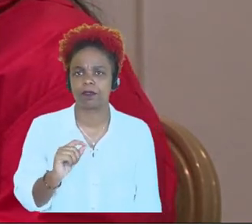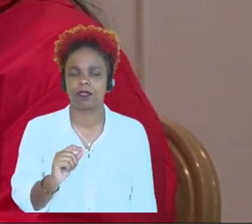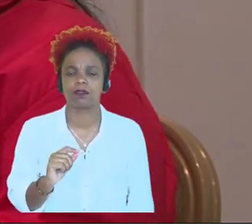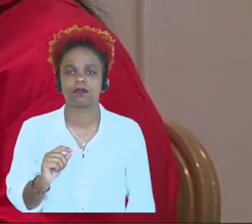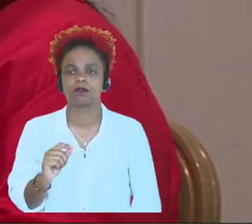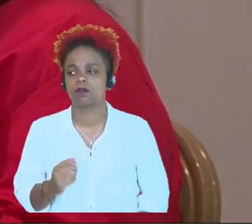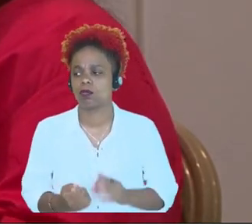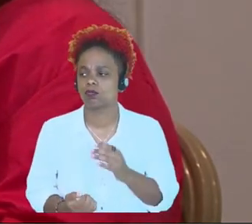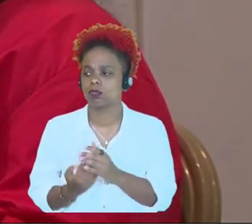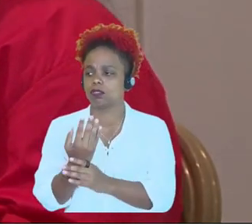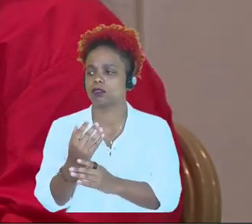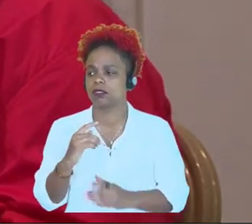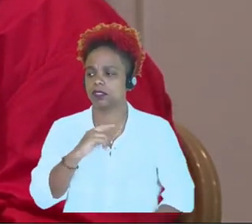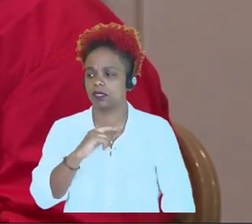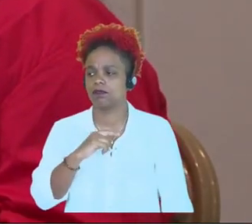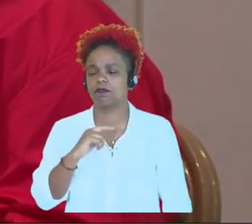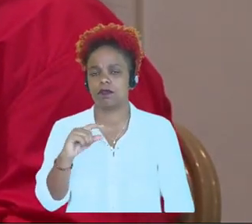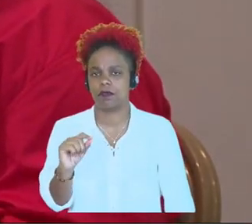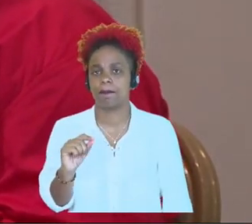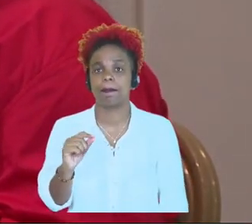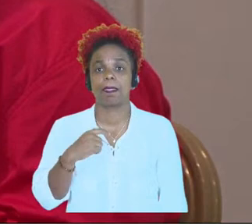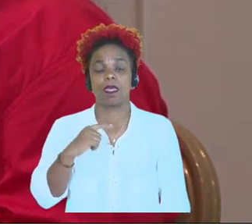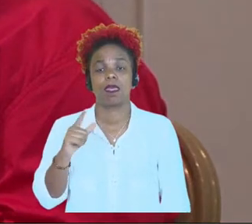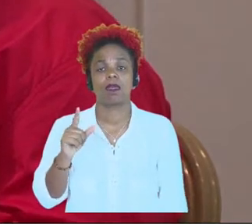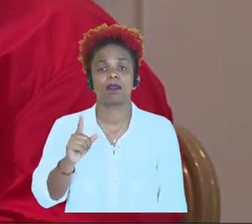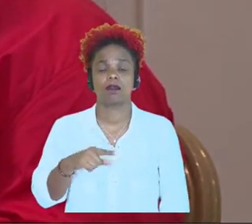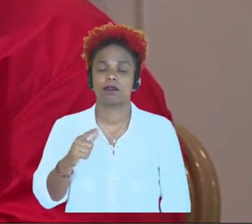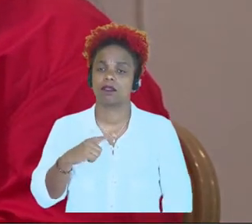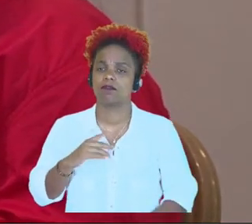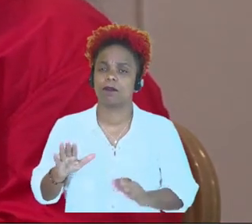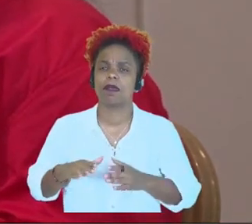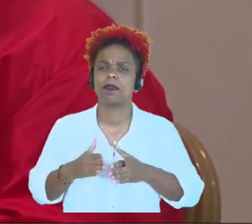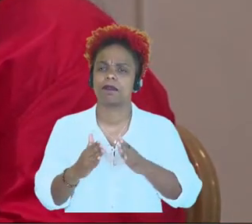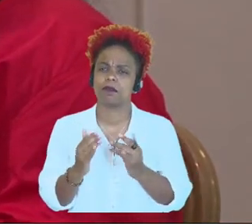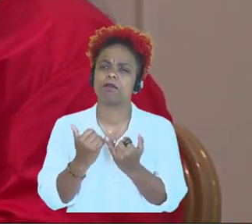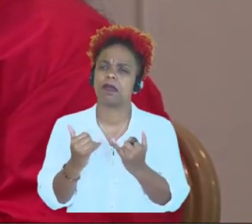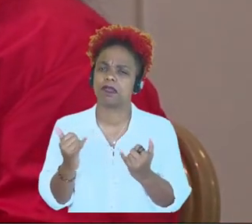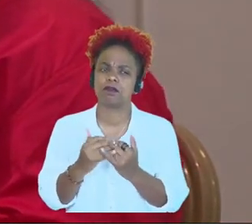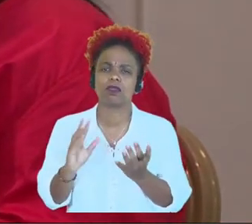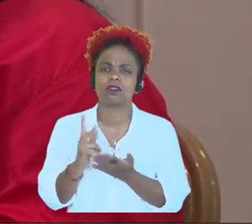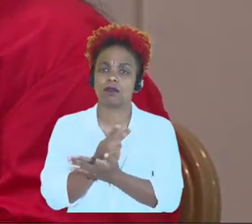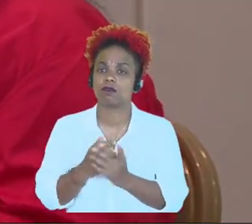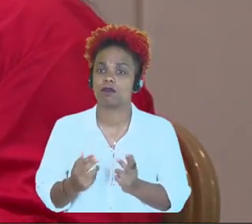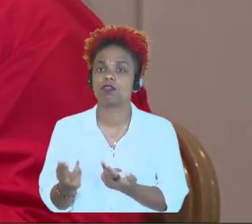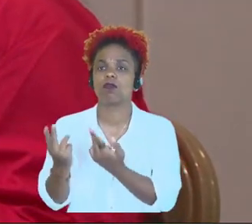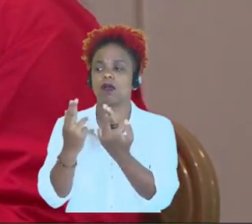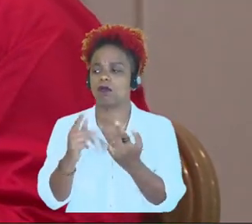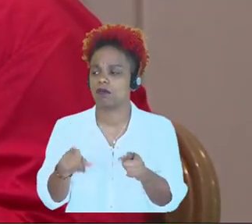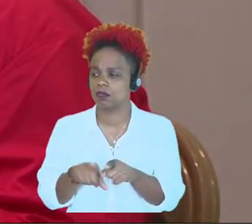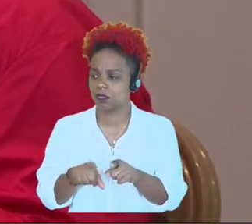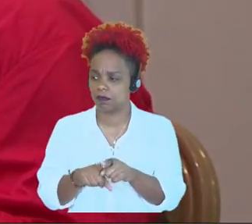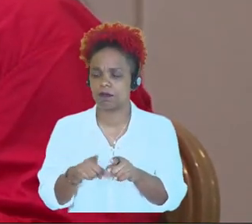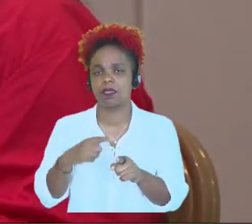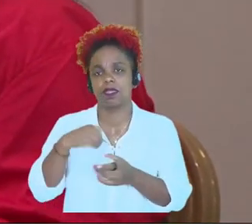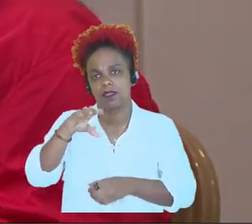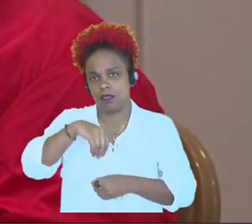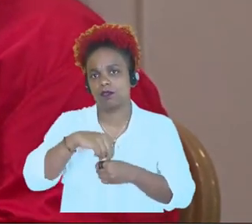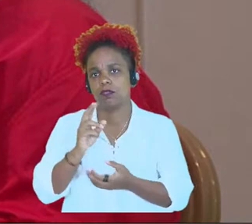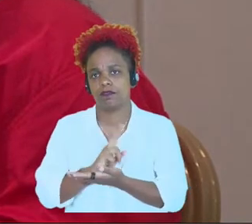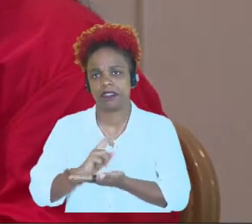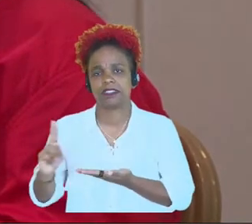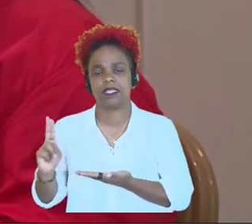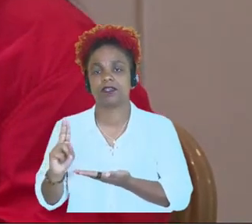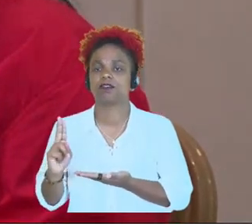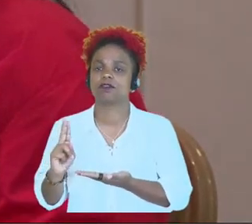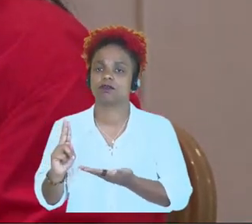dessa origem. Mas, enfim, eu acho que é um caminho, eu entendo que seja um caminho parecido com o que aconteceu quando começou a ter cotas nas universidades. Né? Eu espero que o